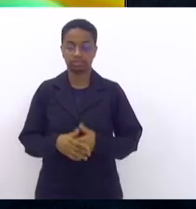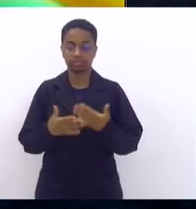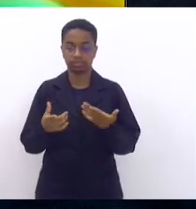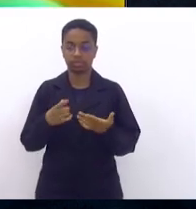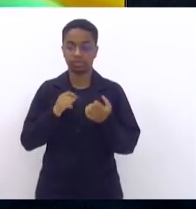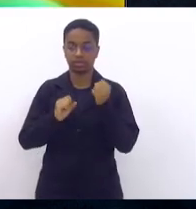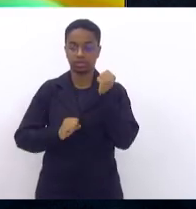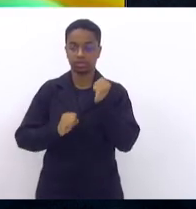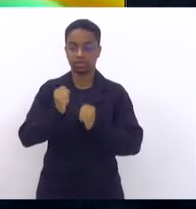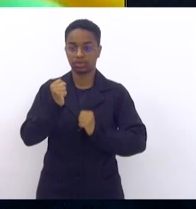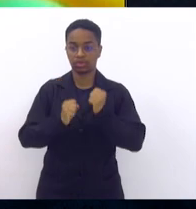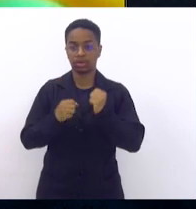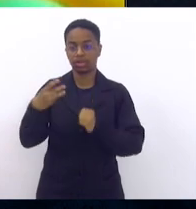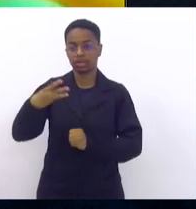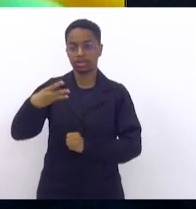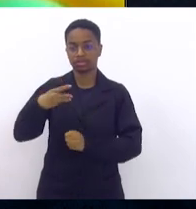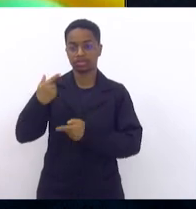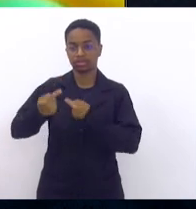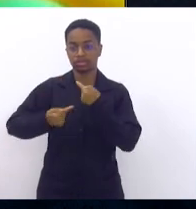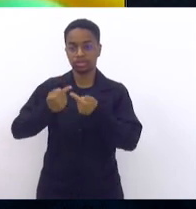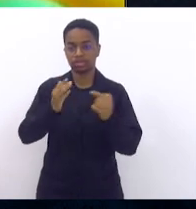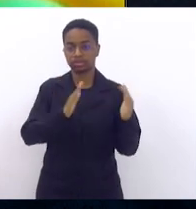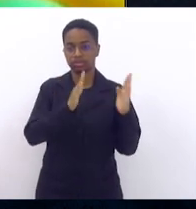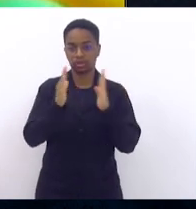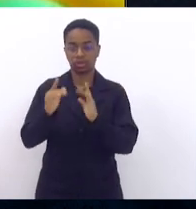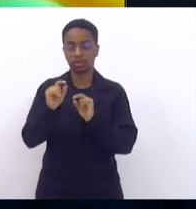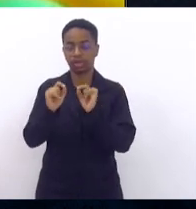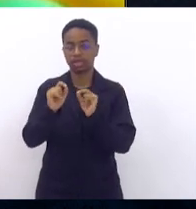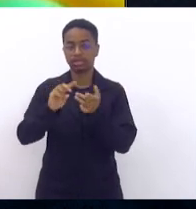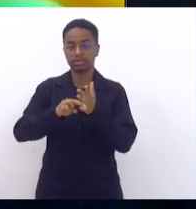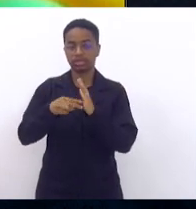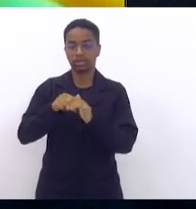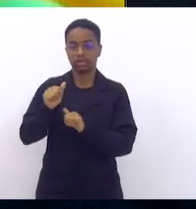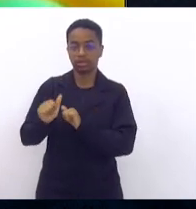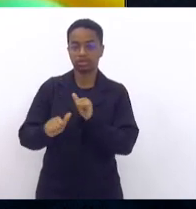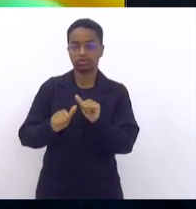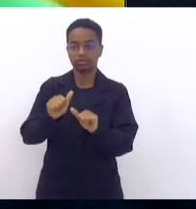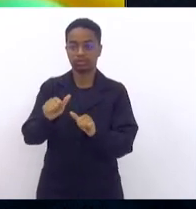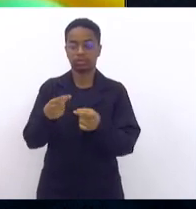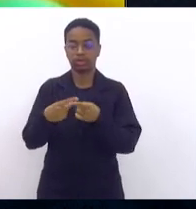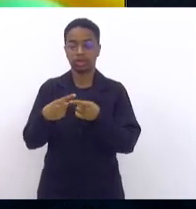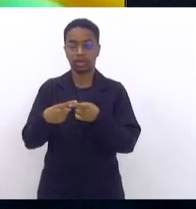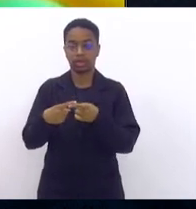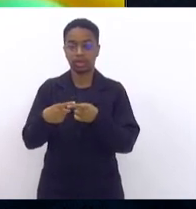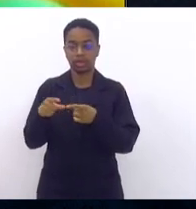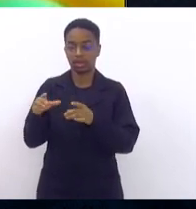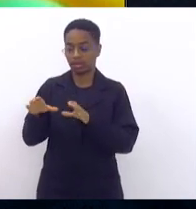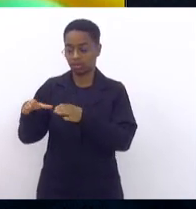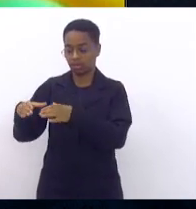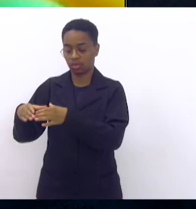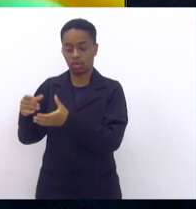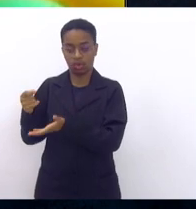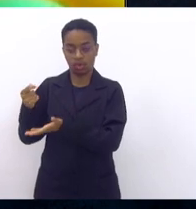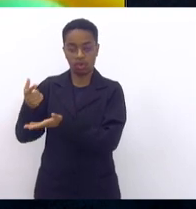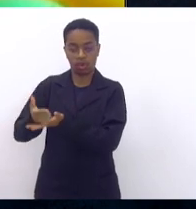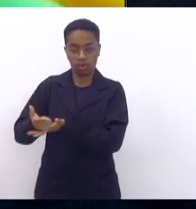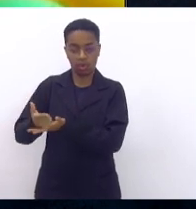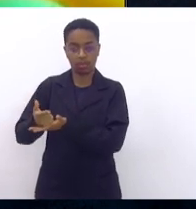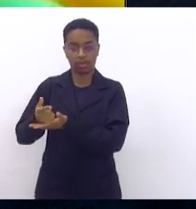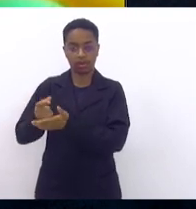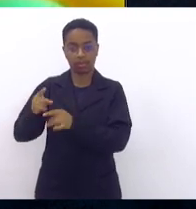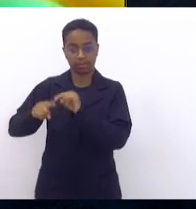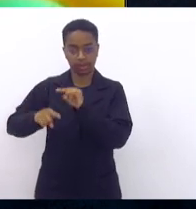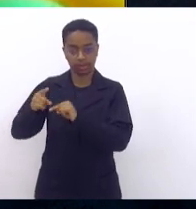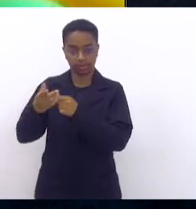a indústria da terceira geração que a indústria de transformação que vai lá compra a resina petroquímica o grãozinho